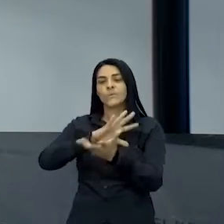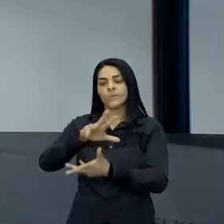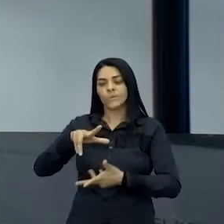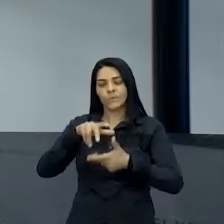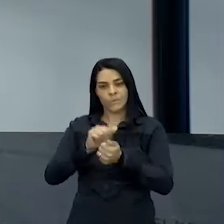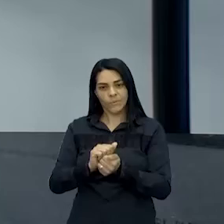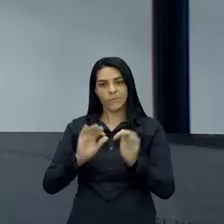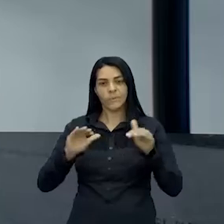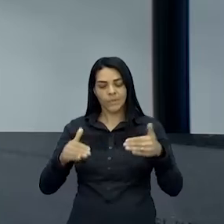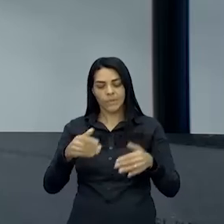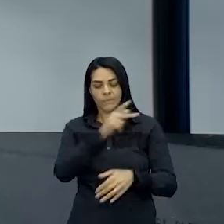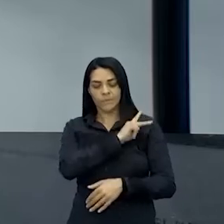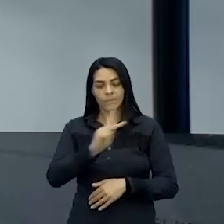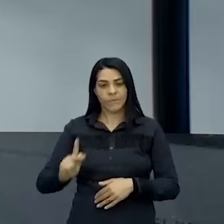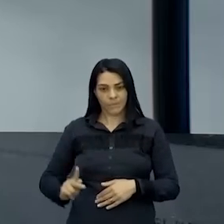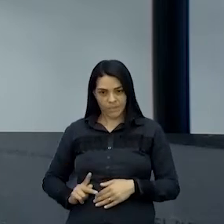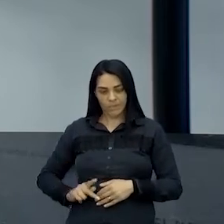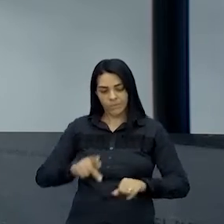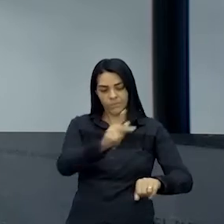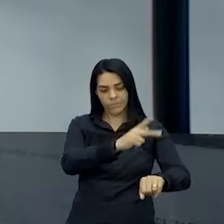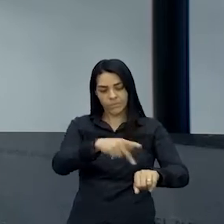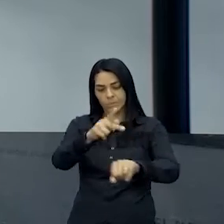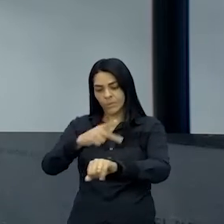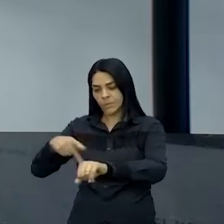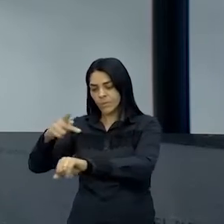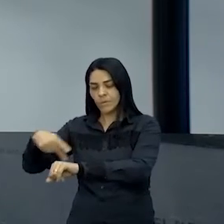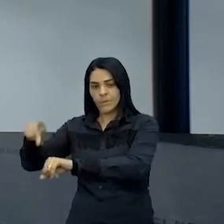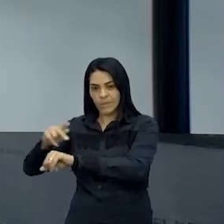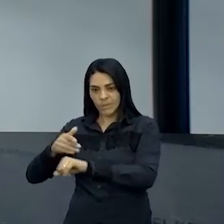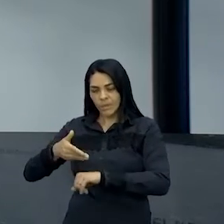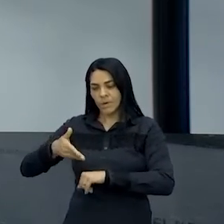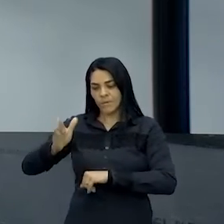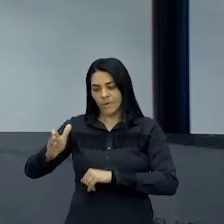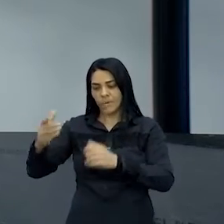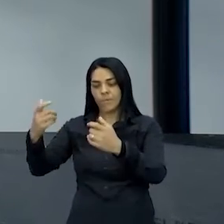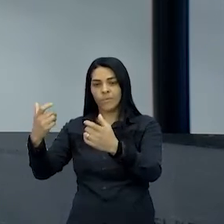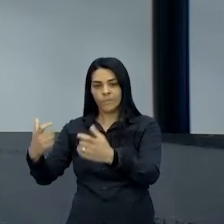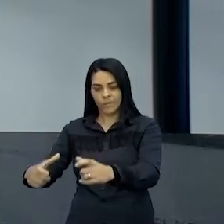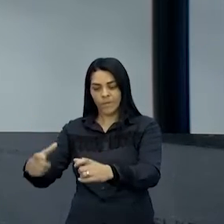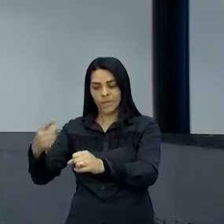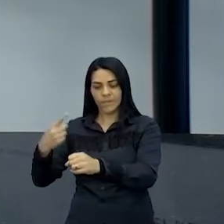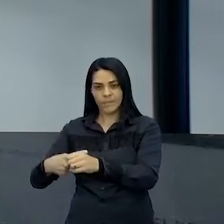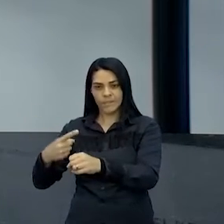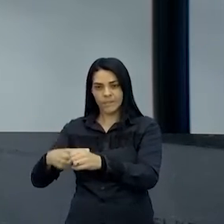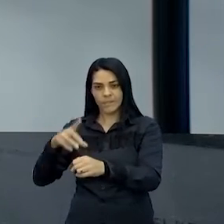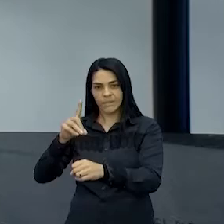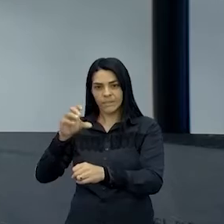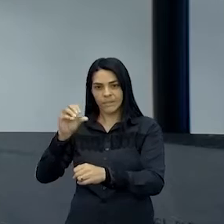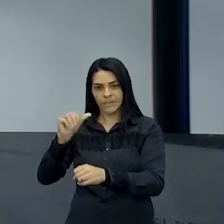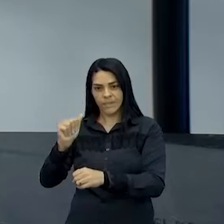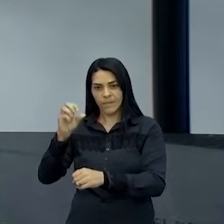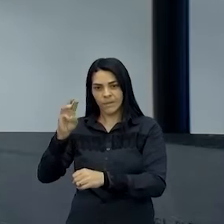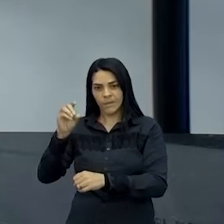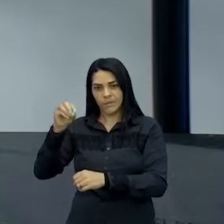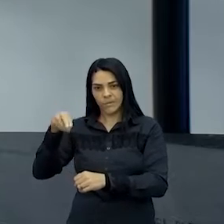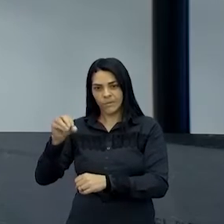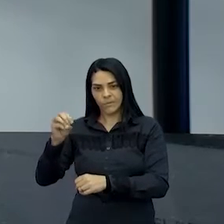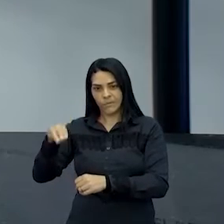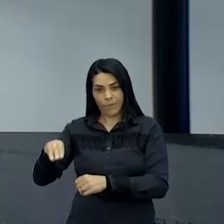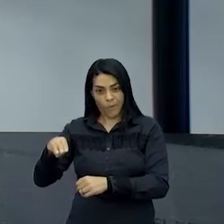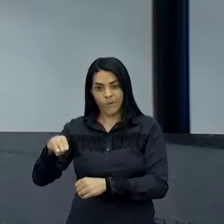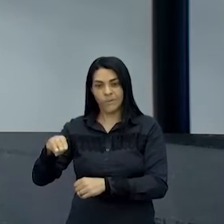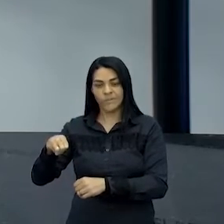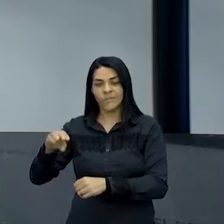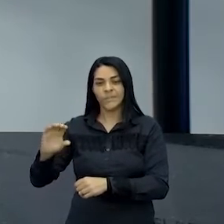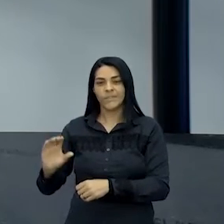dos países, eles vão até essa cidade de Davos e lá acontece o fórum, onde eles vão